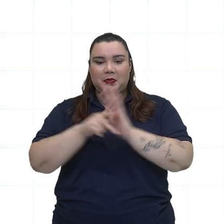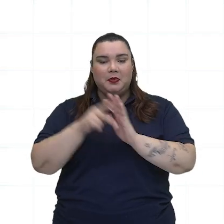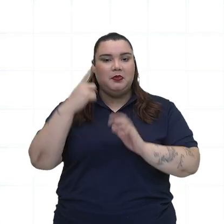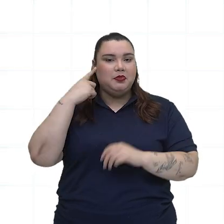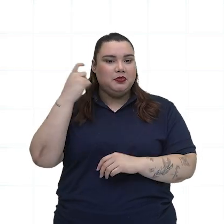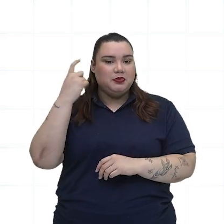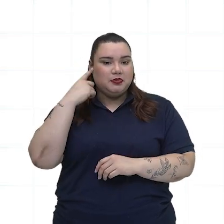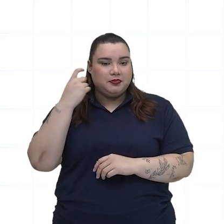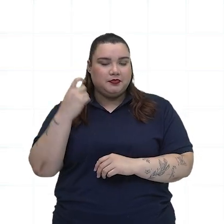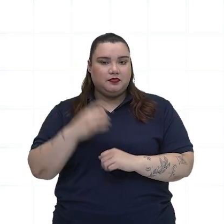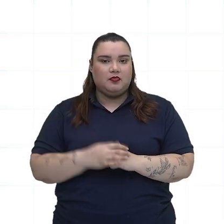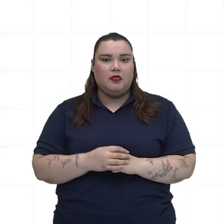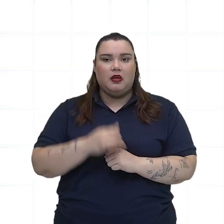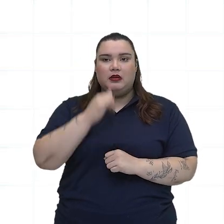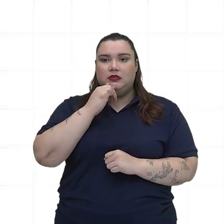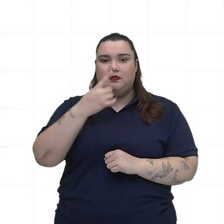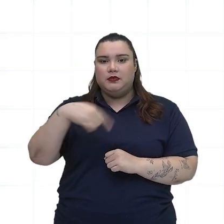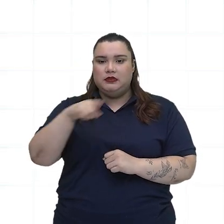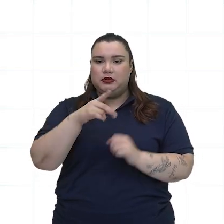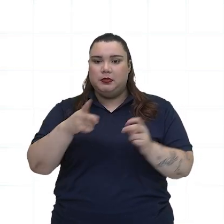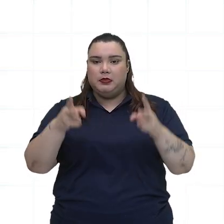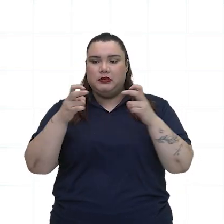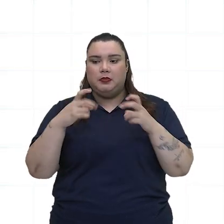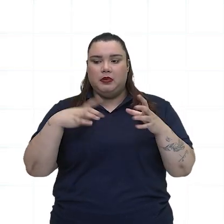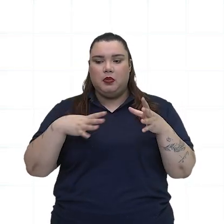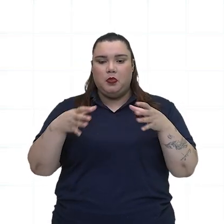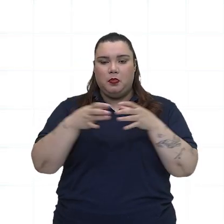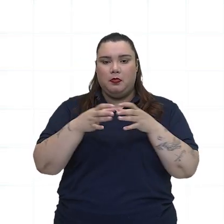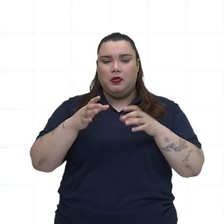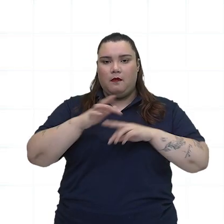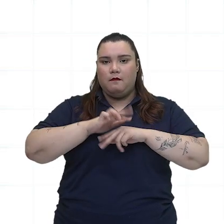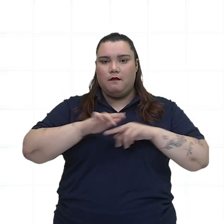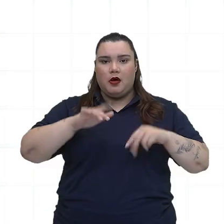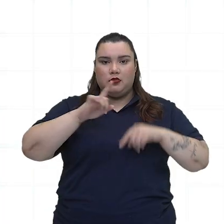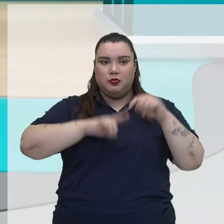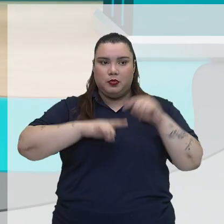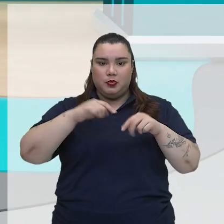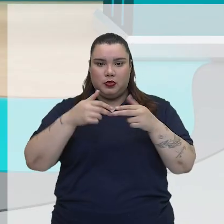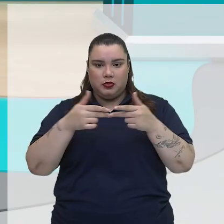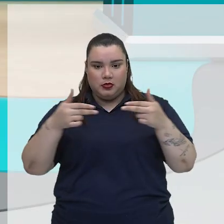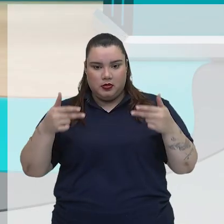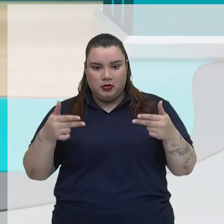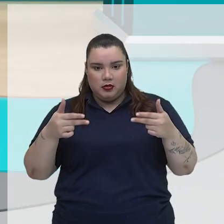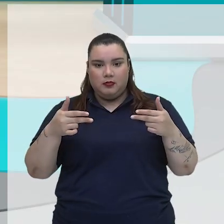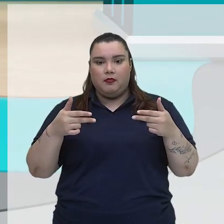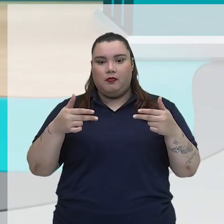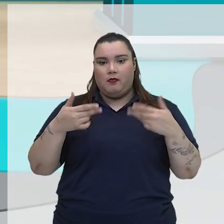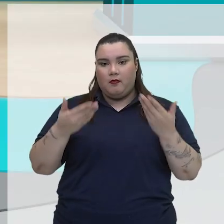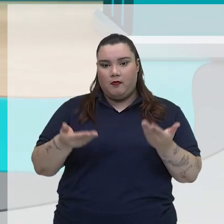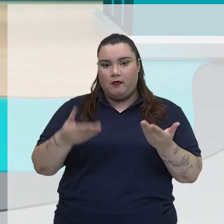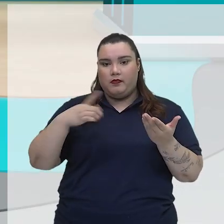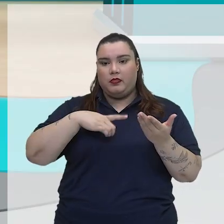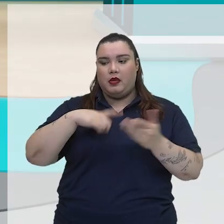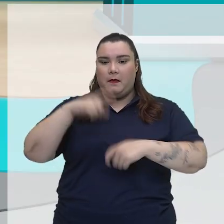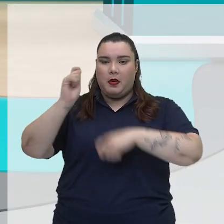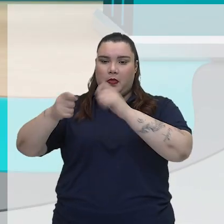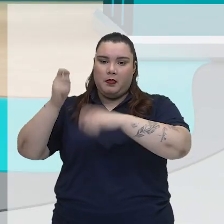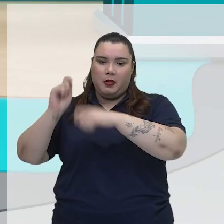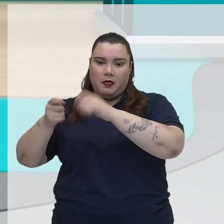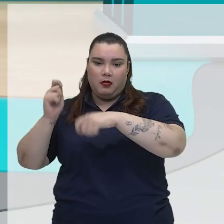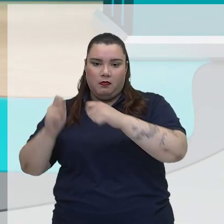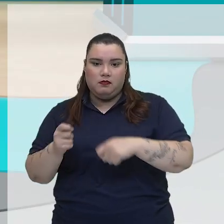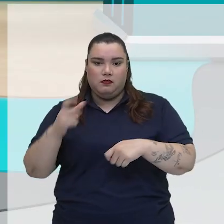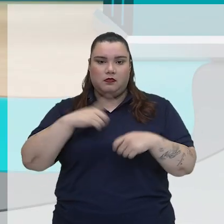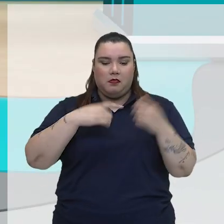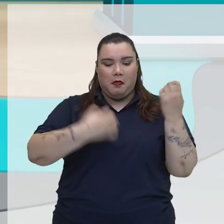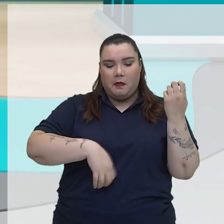perceberam que quando existe uma banda tocando, são vários instrumentos que estão sendo tocados? A gente tem a bateria, tem